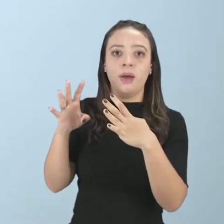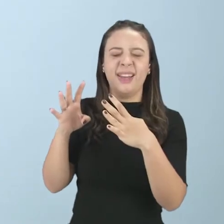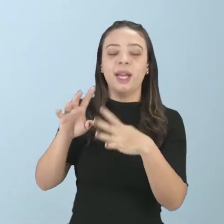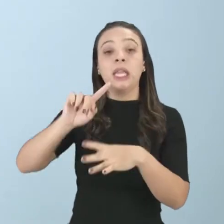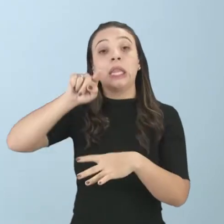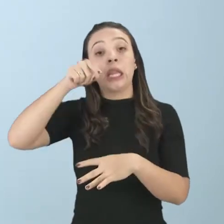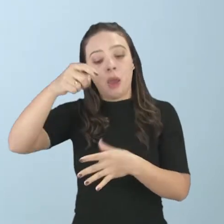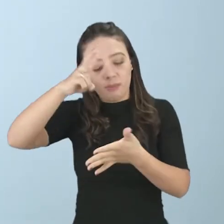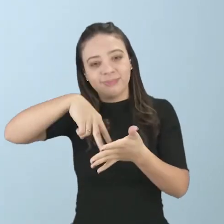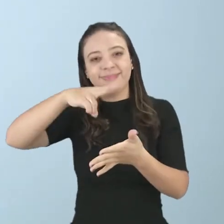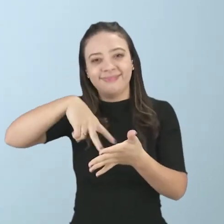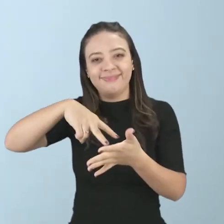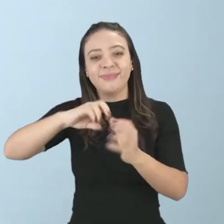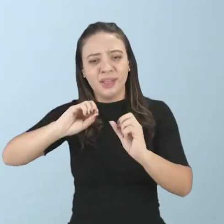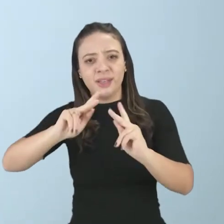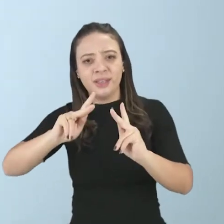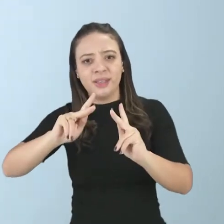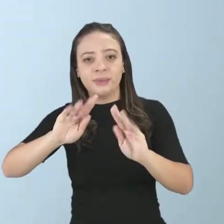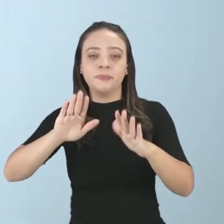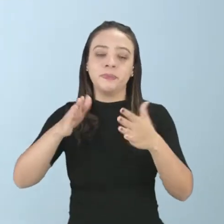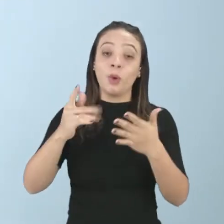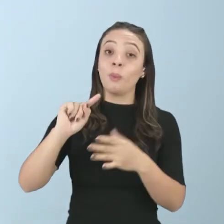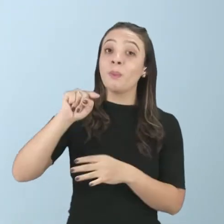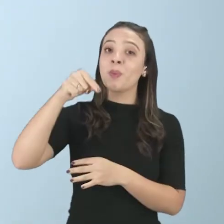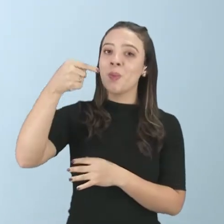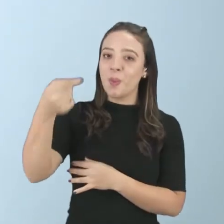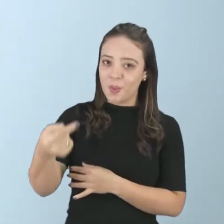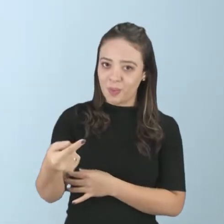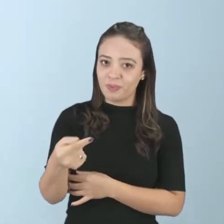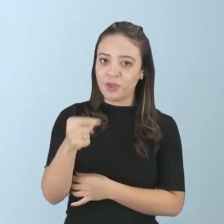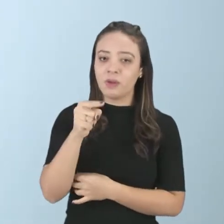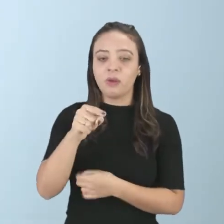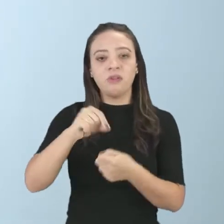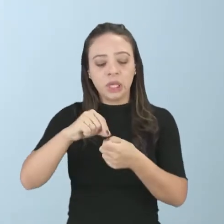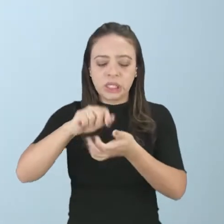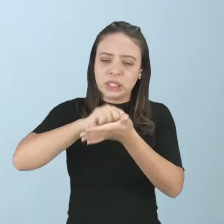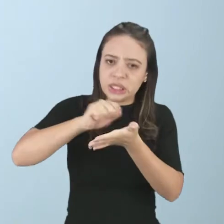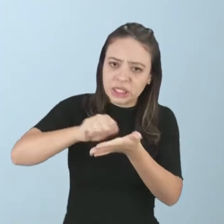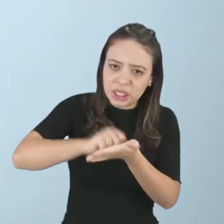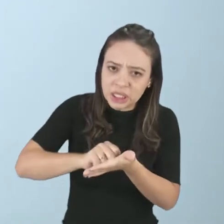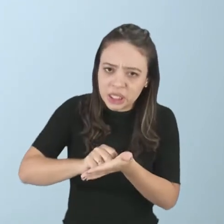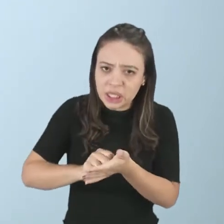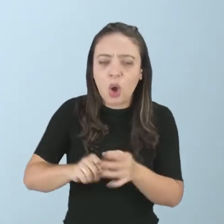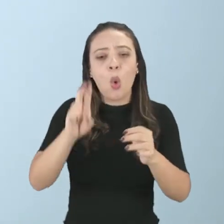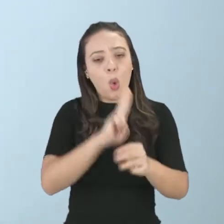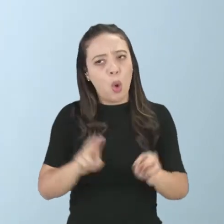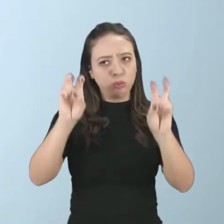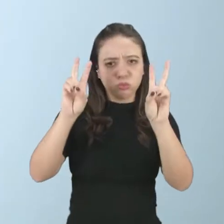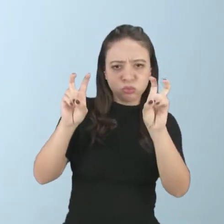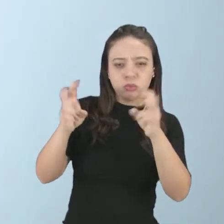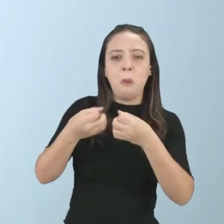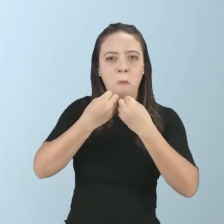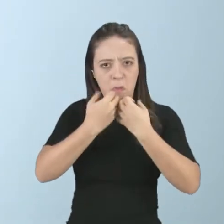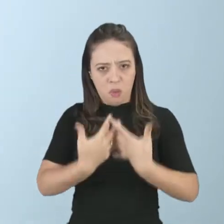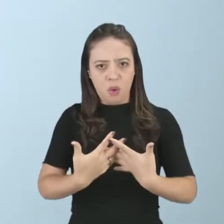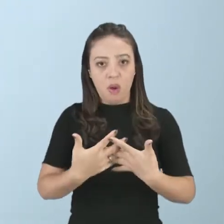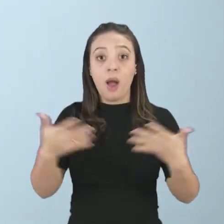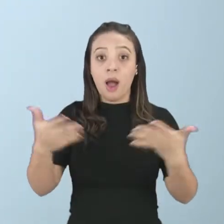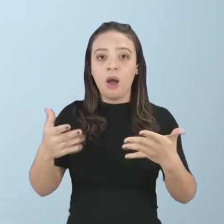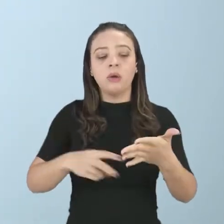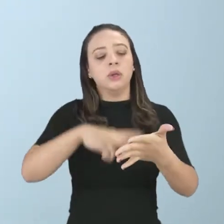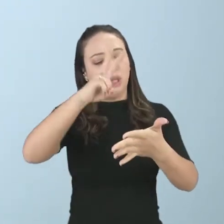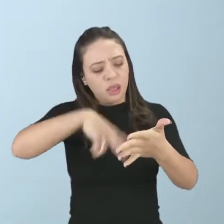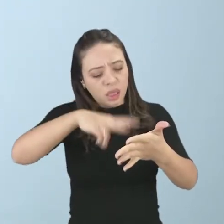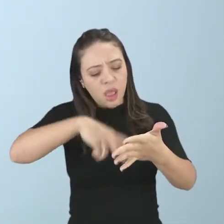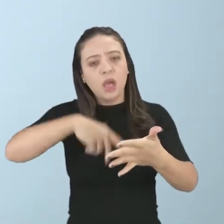poder ler, ok? E aí, depois de você fez a transcrição, colocou um título bacana, você vai fazer a